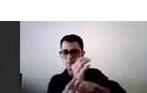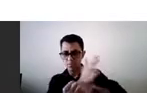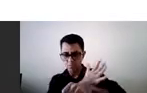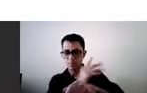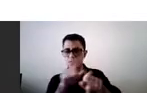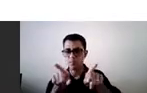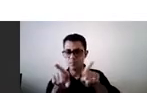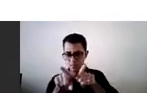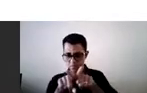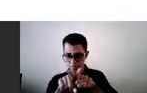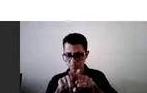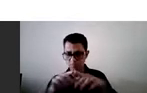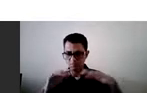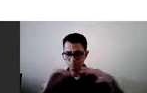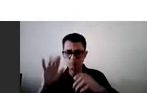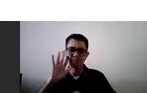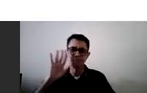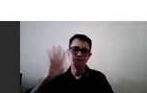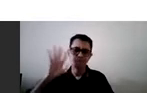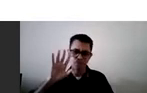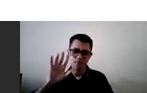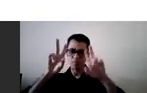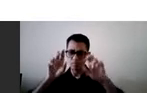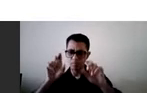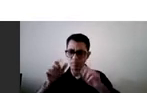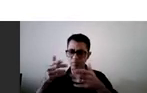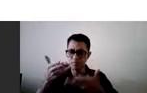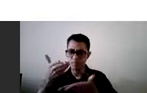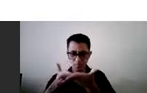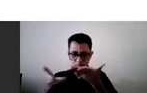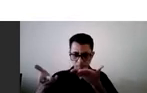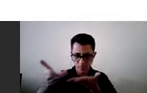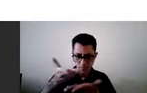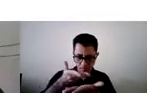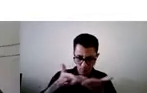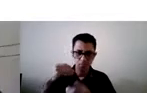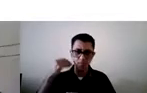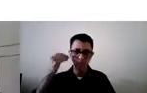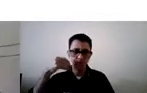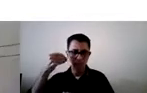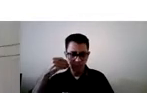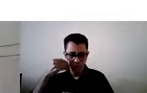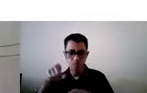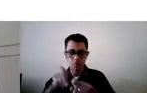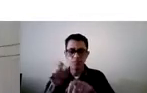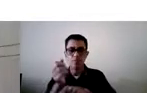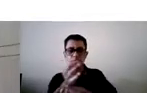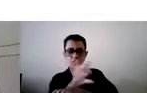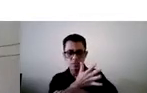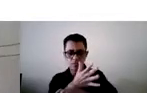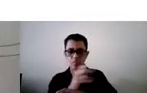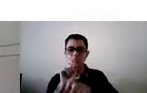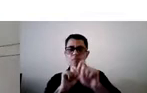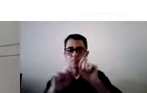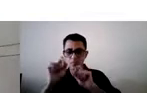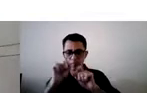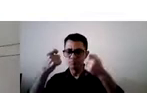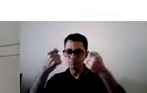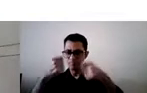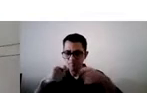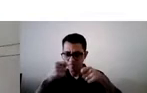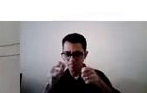socioemocionais, momento de reflexão dos temas abordados, troca de experiências socioemocionais. O que, que a gente